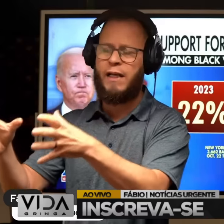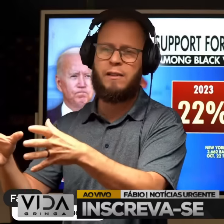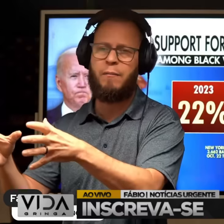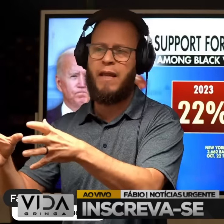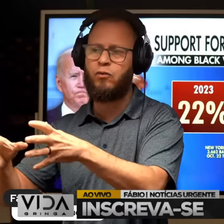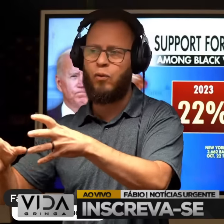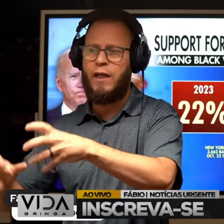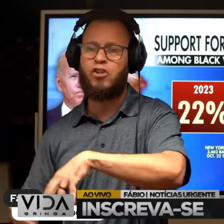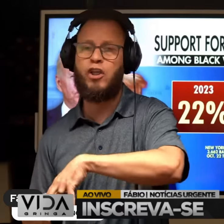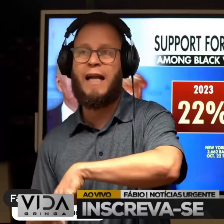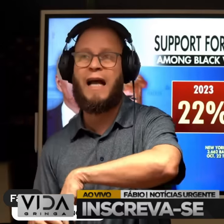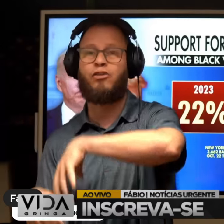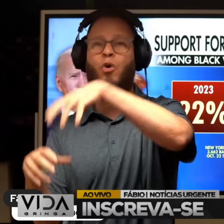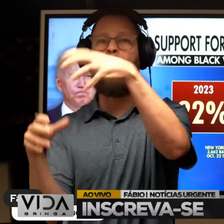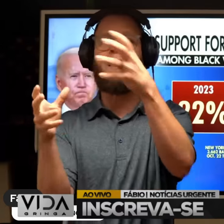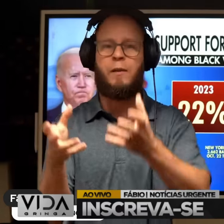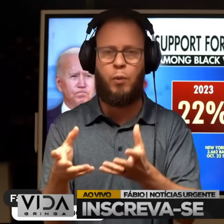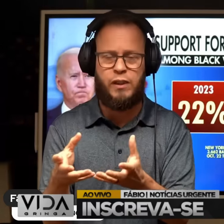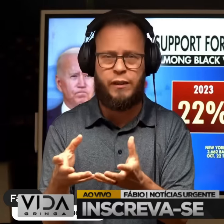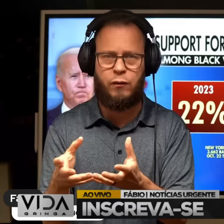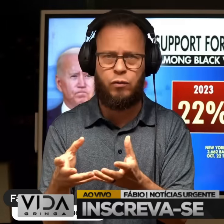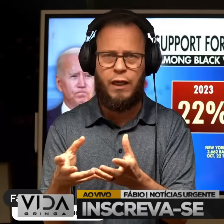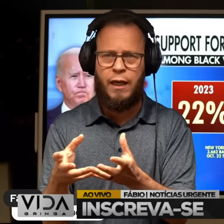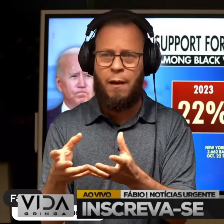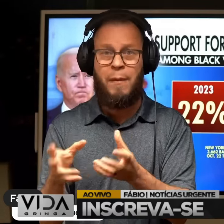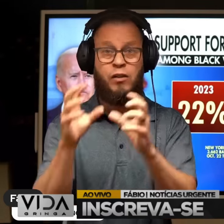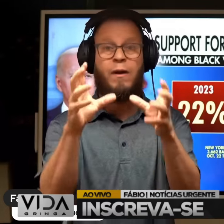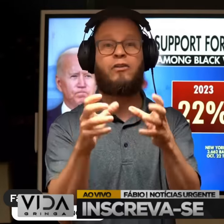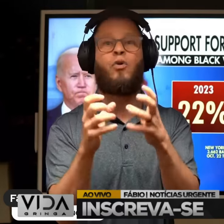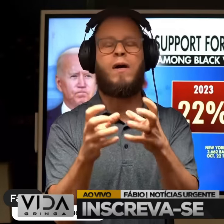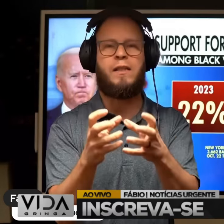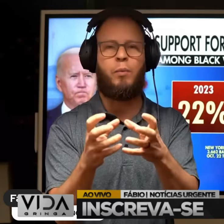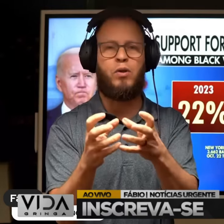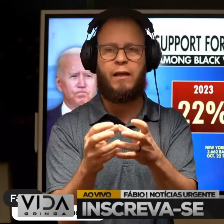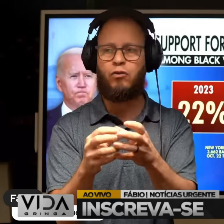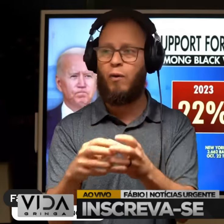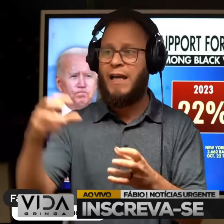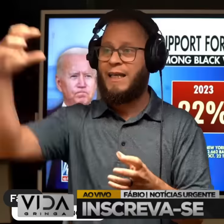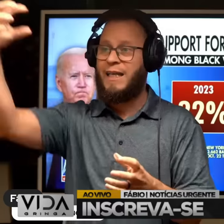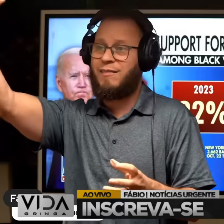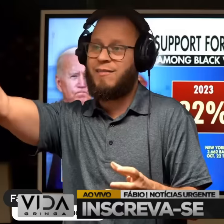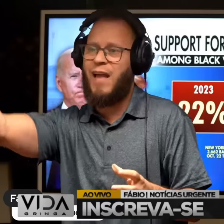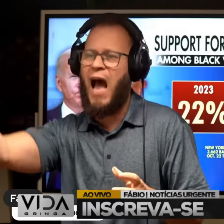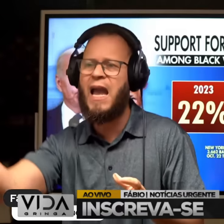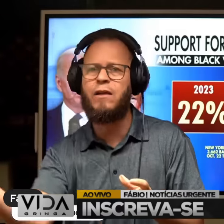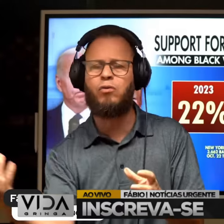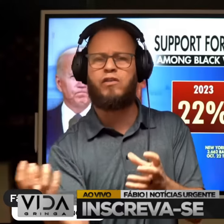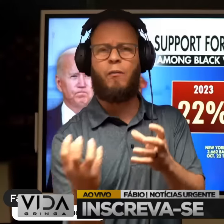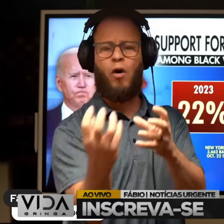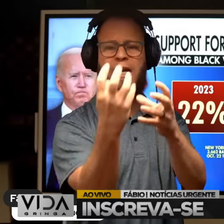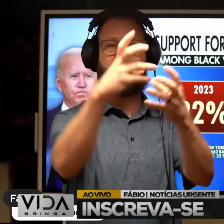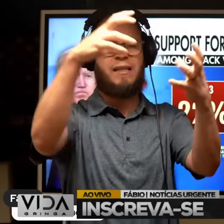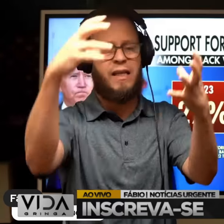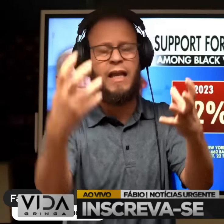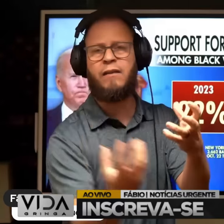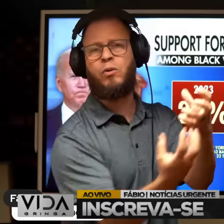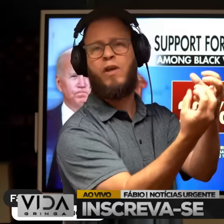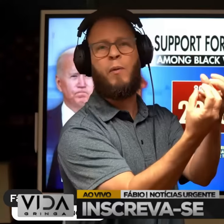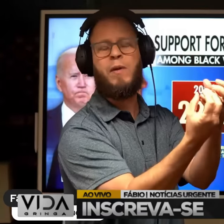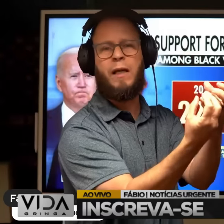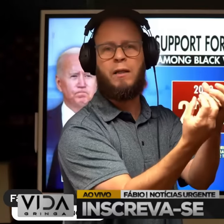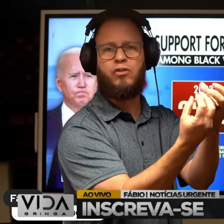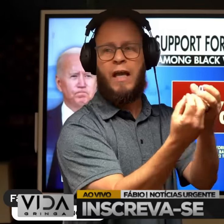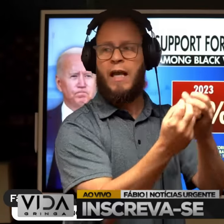um crescimento de 14%. Mas são 14% que saem dos democratas e entram